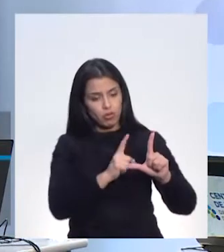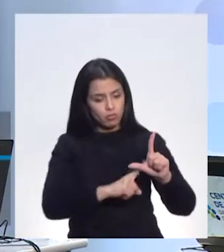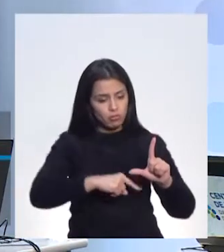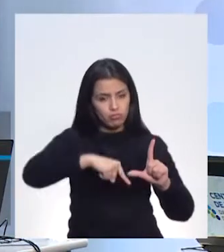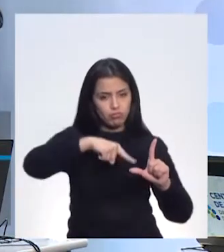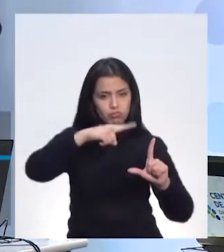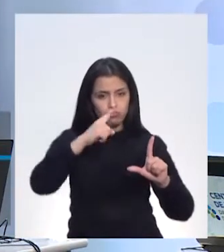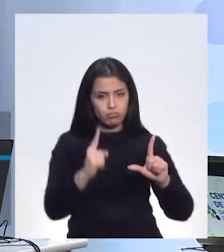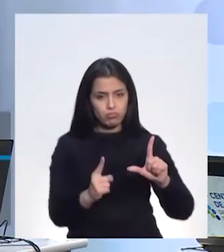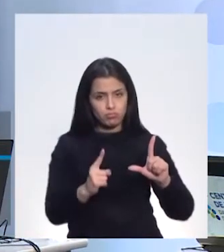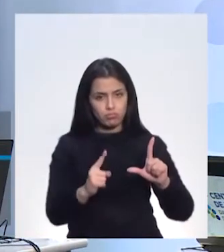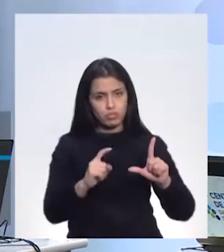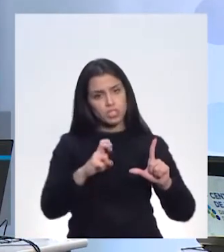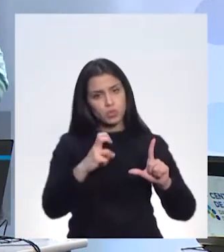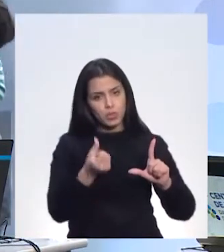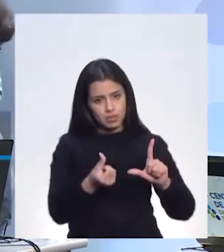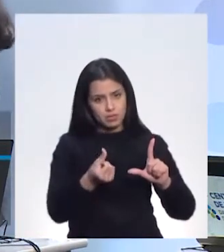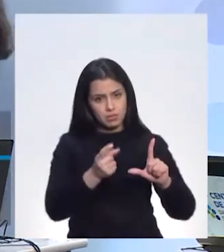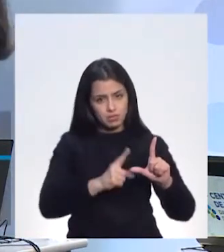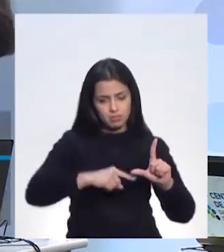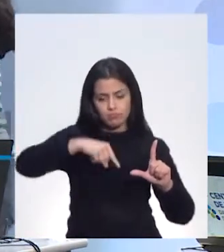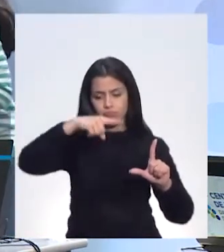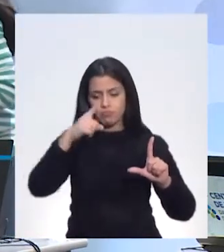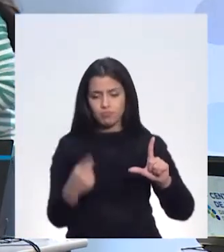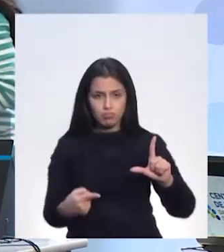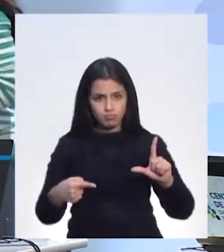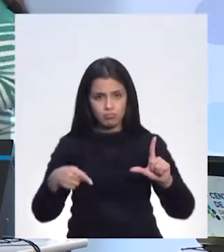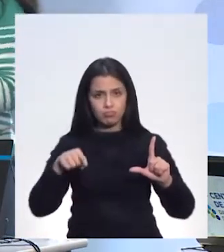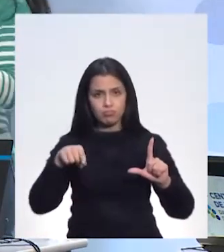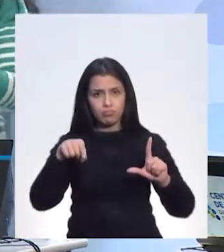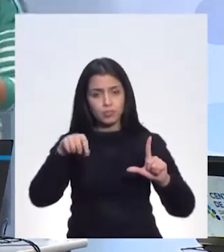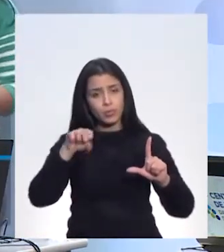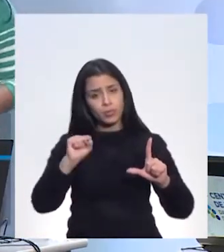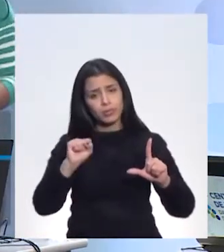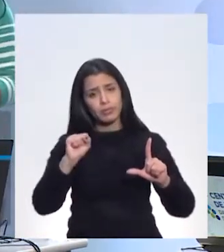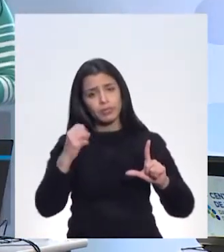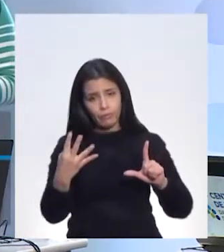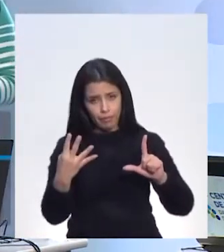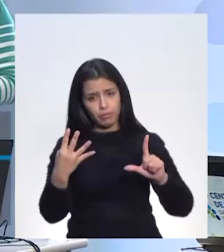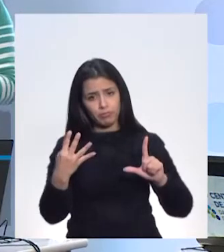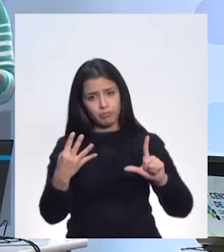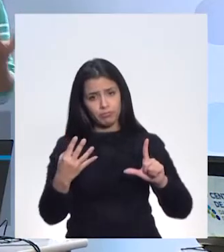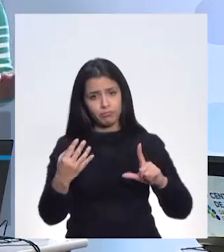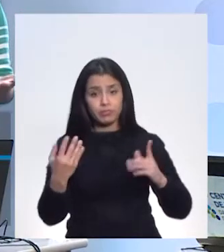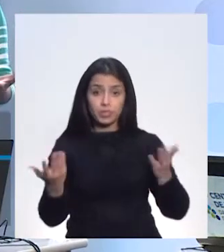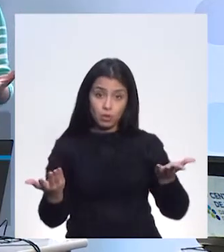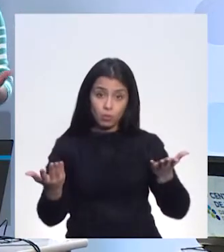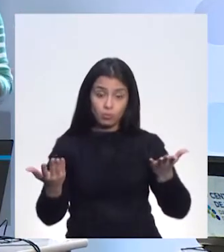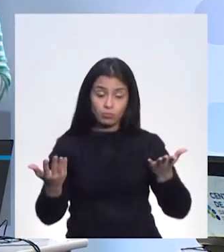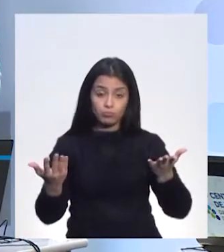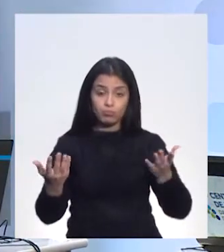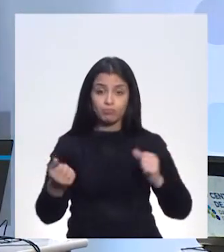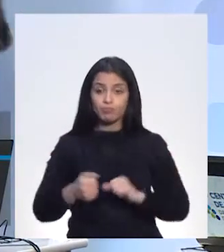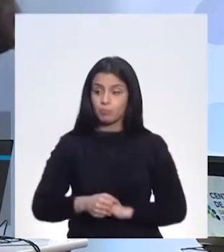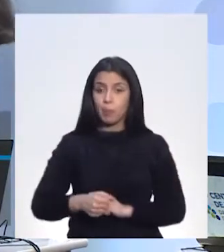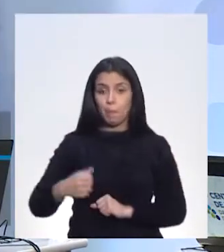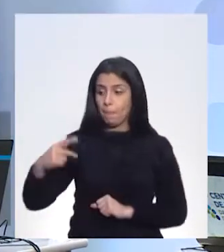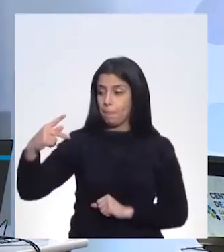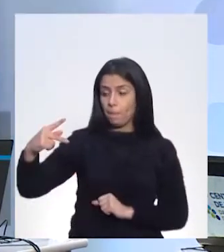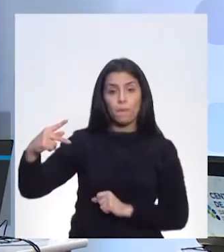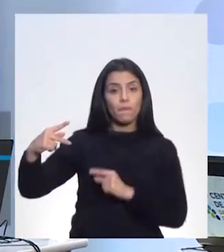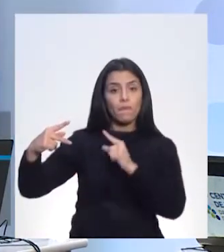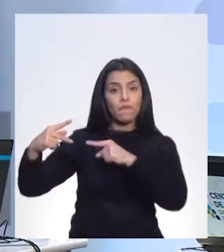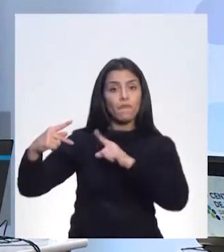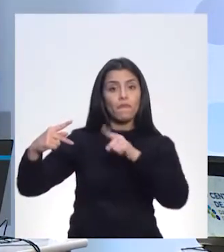curvinha inteira, mais 28. Mais uma curvinha inteira, mais 28. Então, o nosso